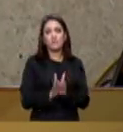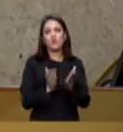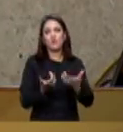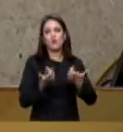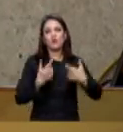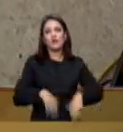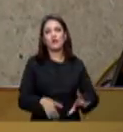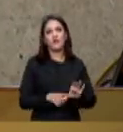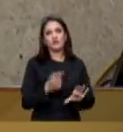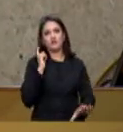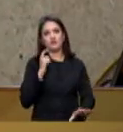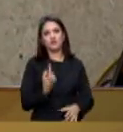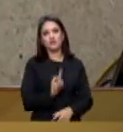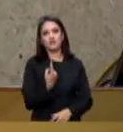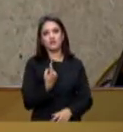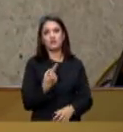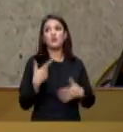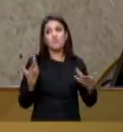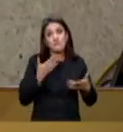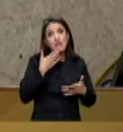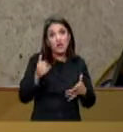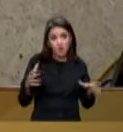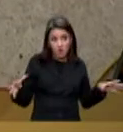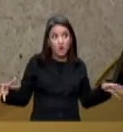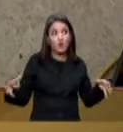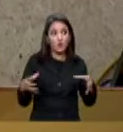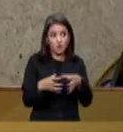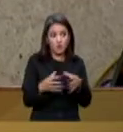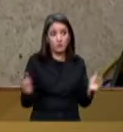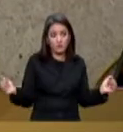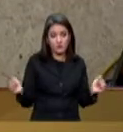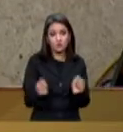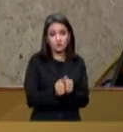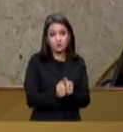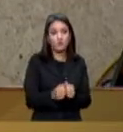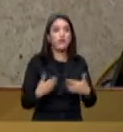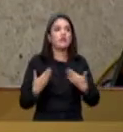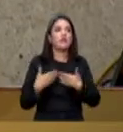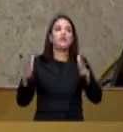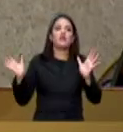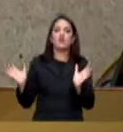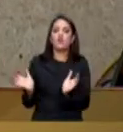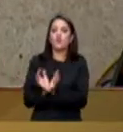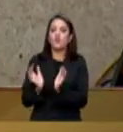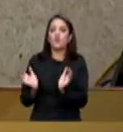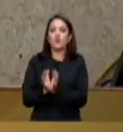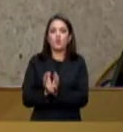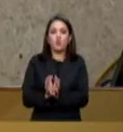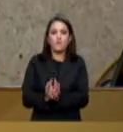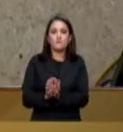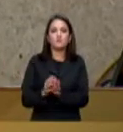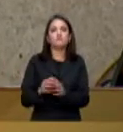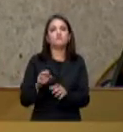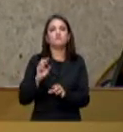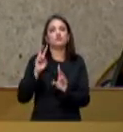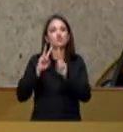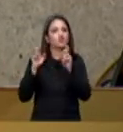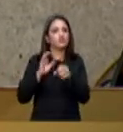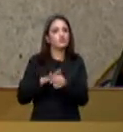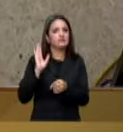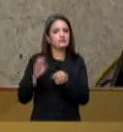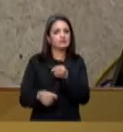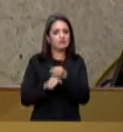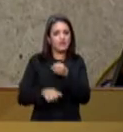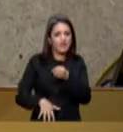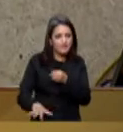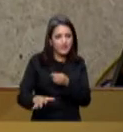beneficiado. Fica criado um comitê interministerial de saneamento para